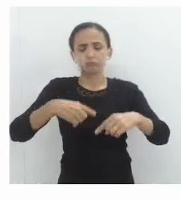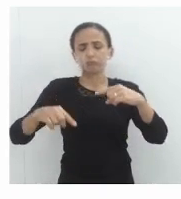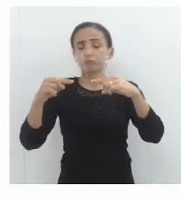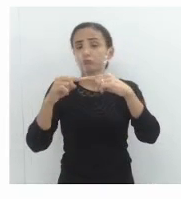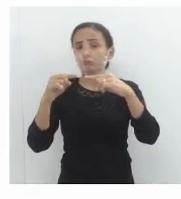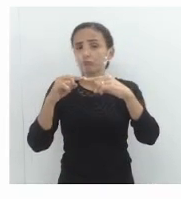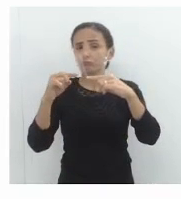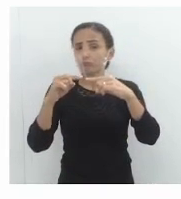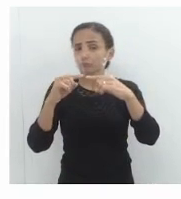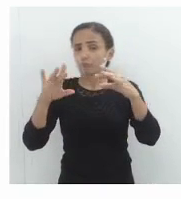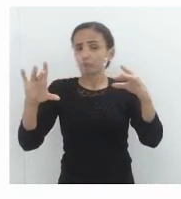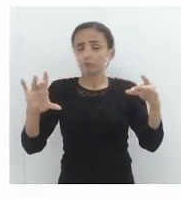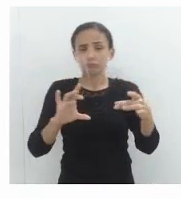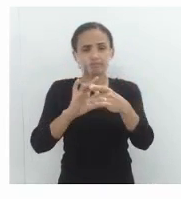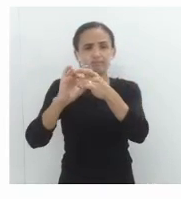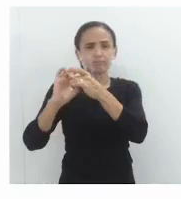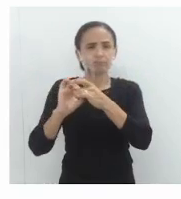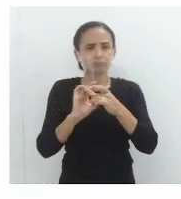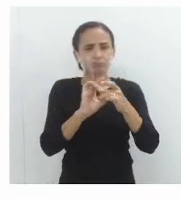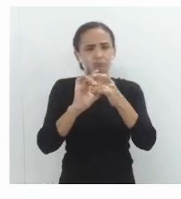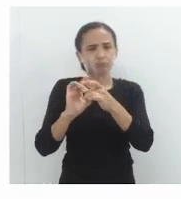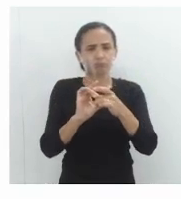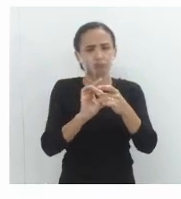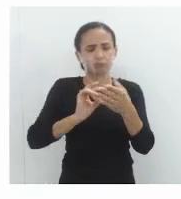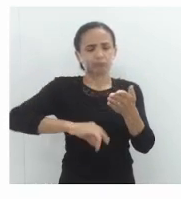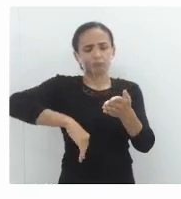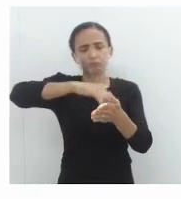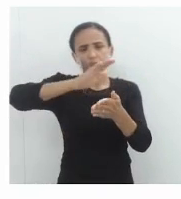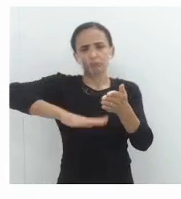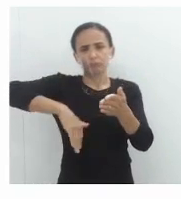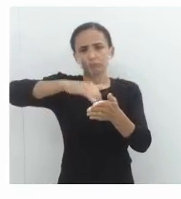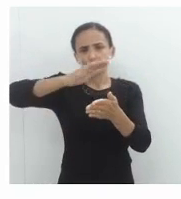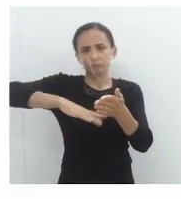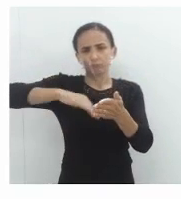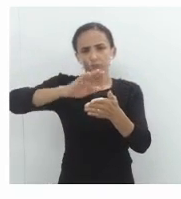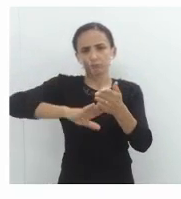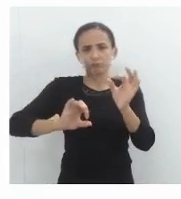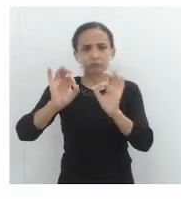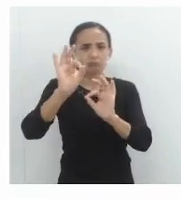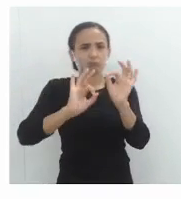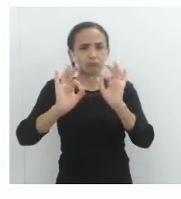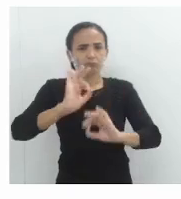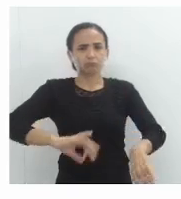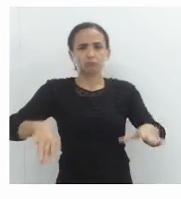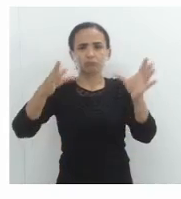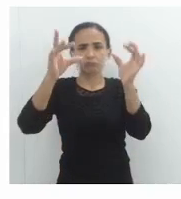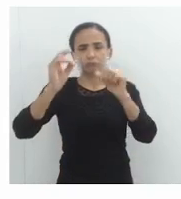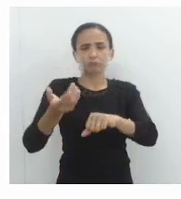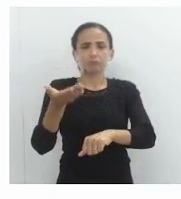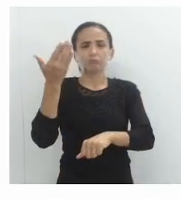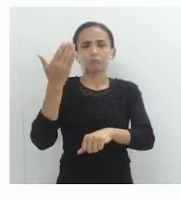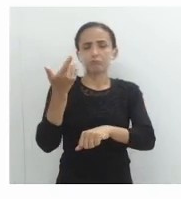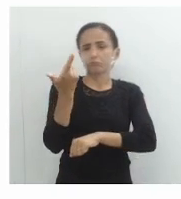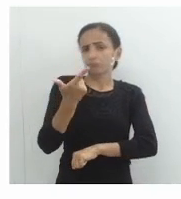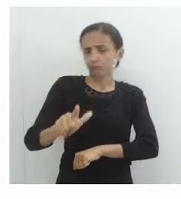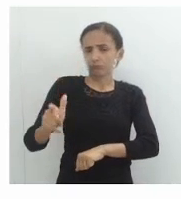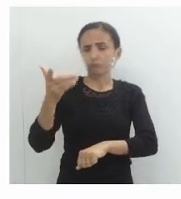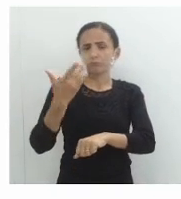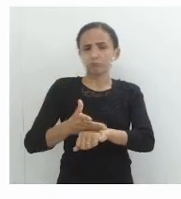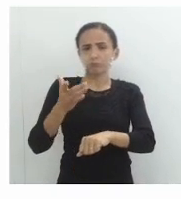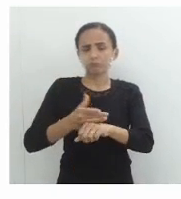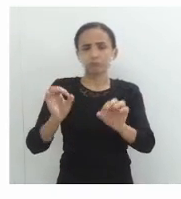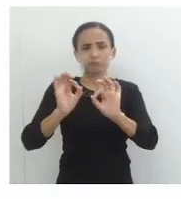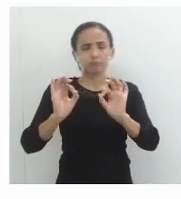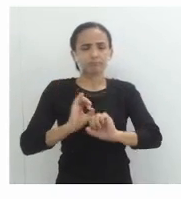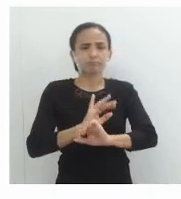unidade, profusão, exagero, ênfase, distorção, repetição, singularidade e